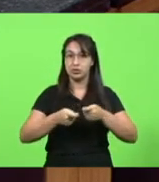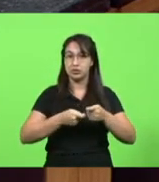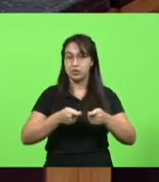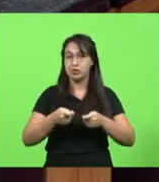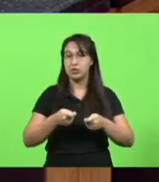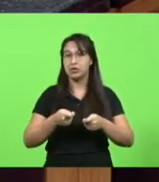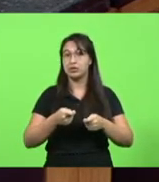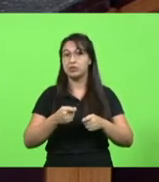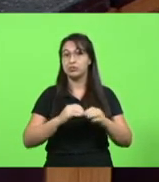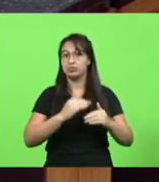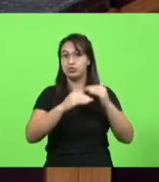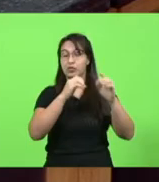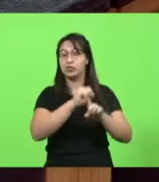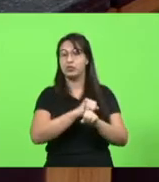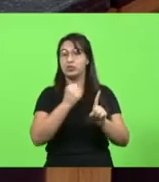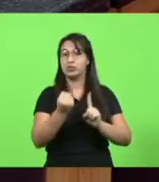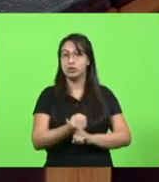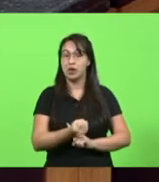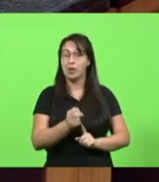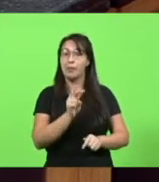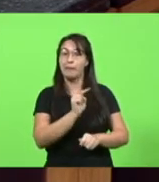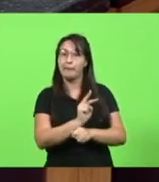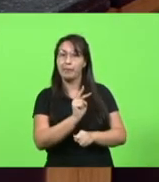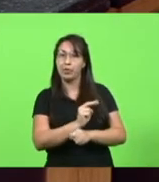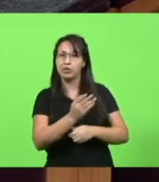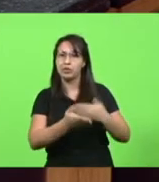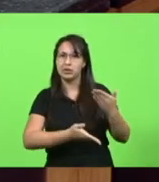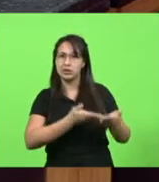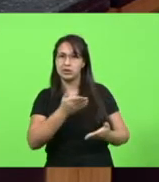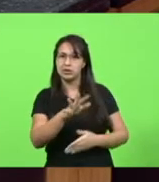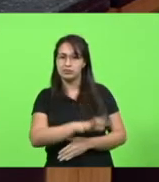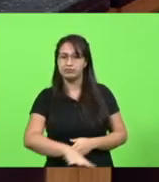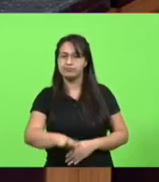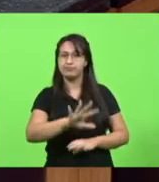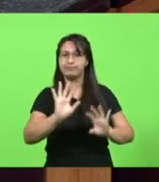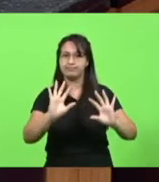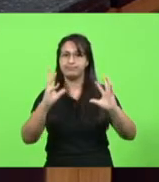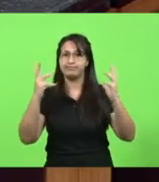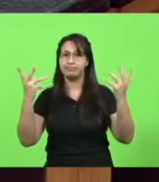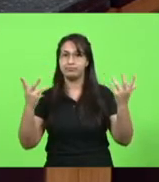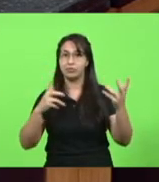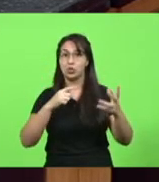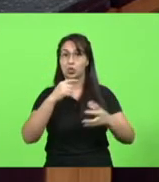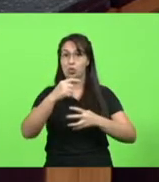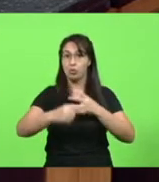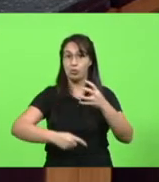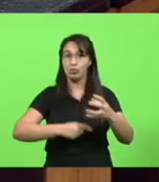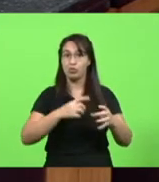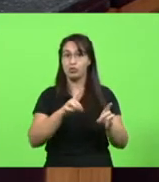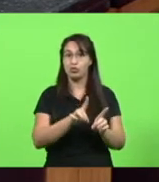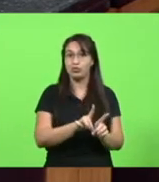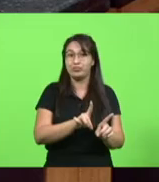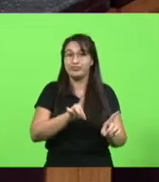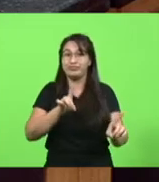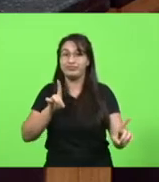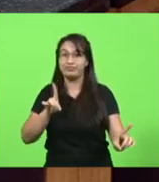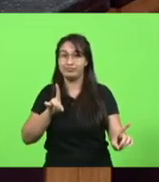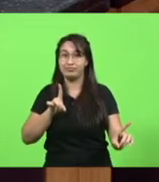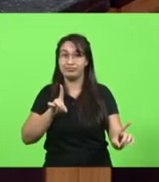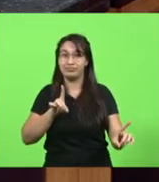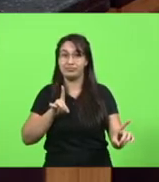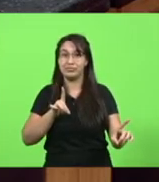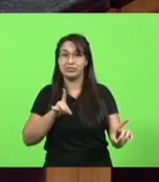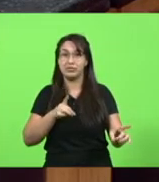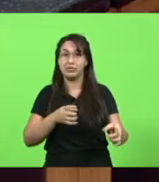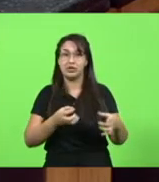desenvolvimento social e a proteção do meio ambiente. O mundo caminha para se distanciar da exploração do carvão.